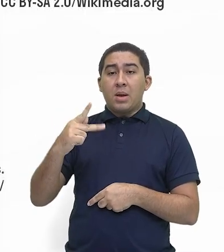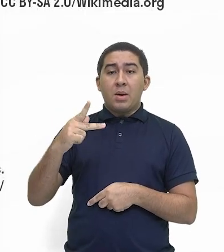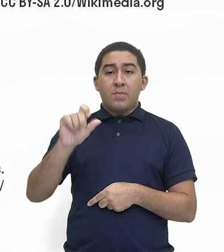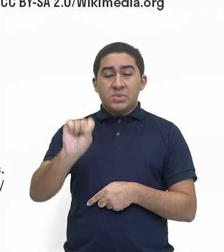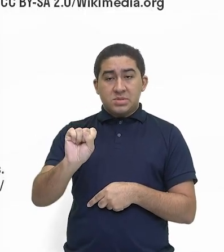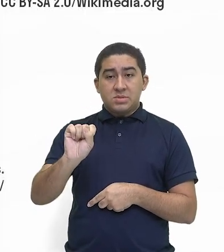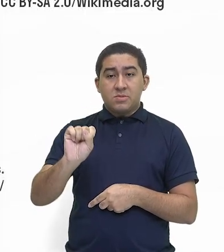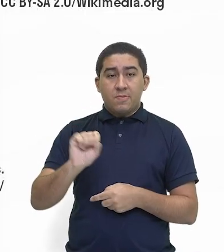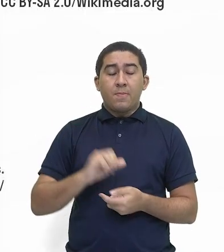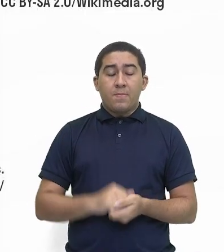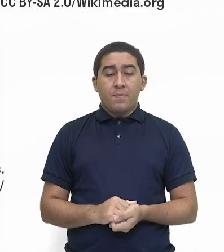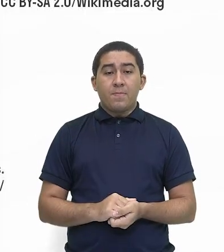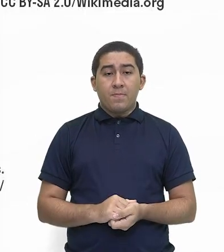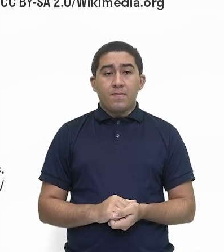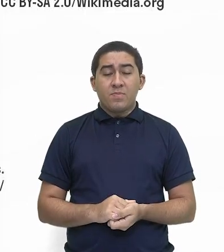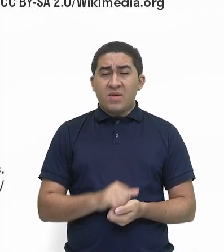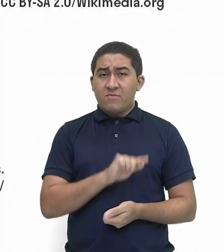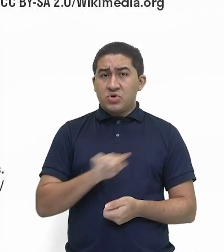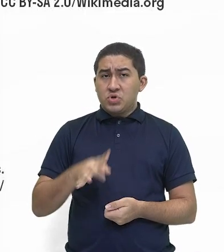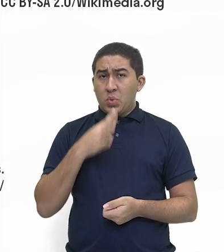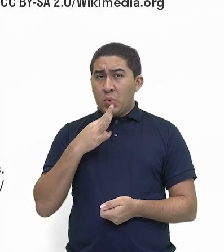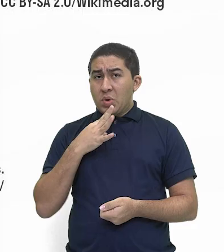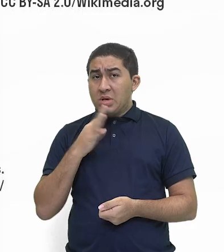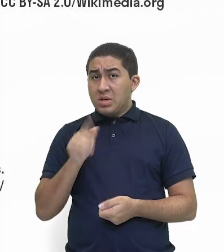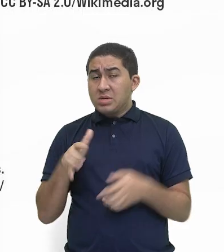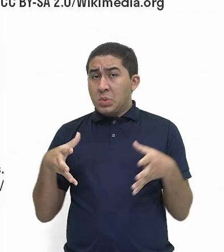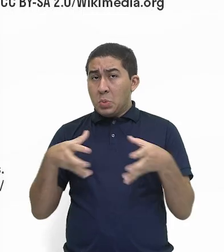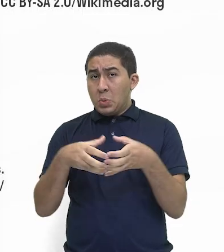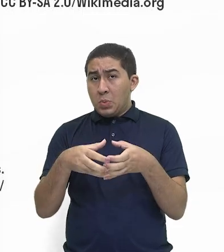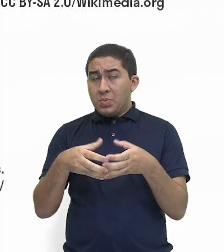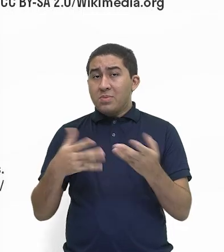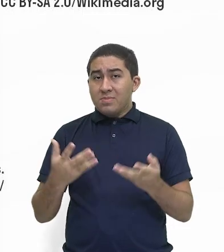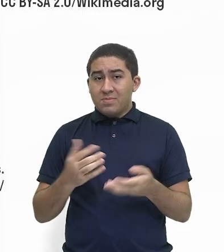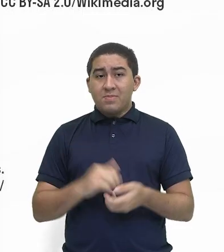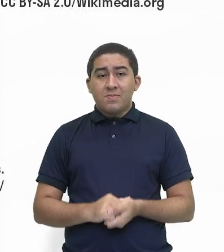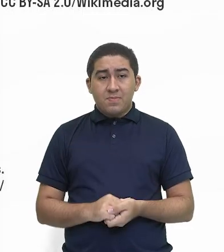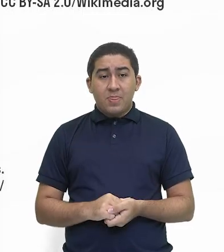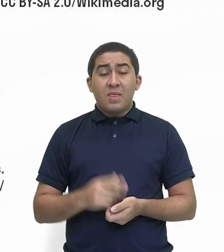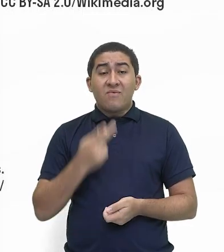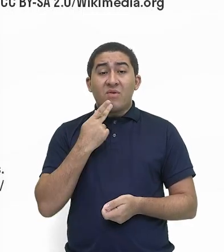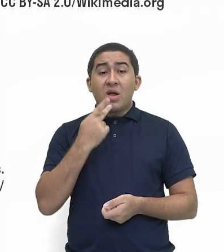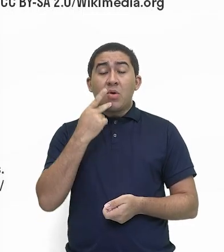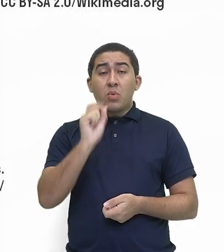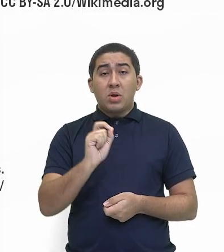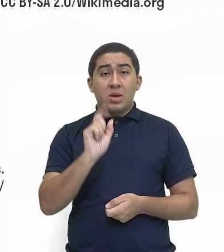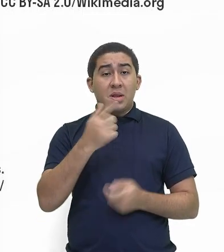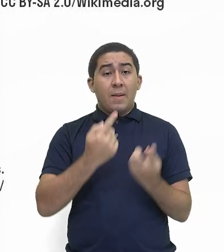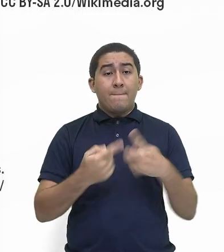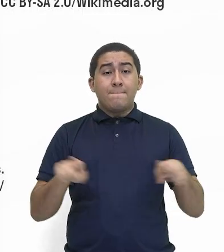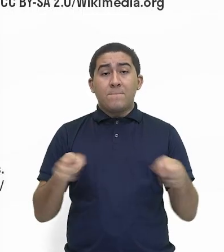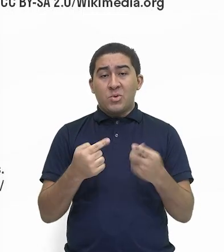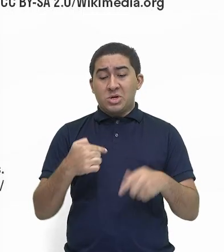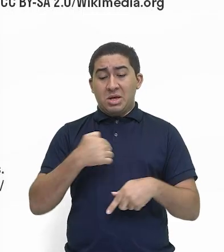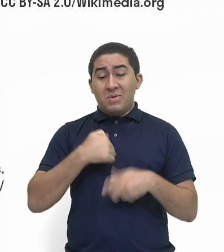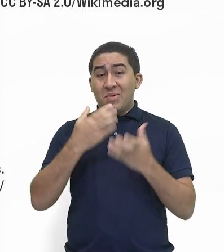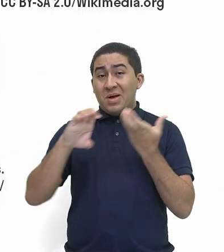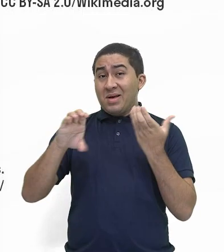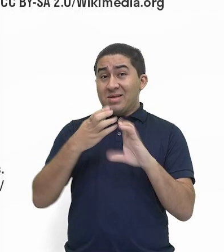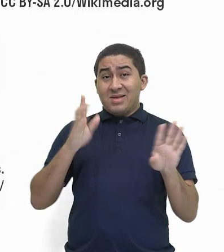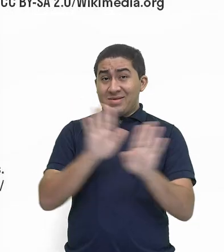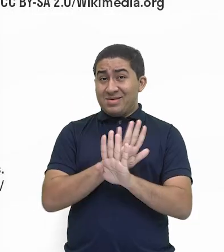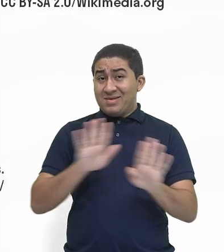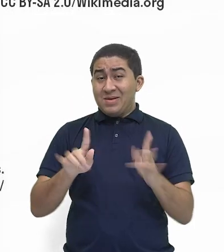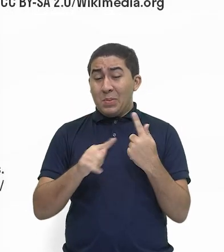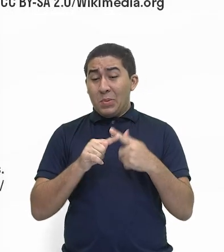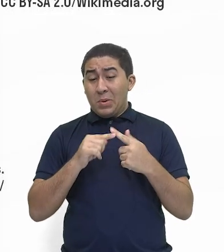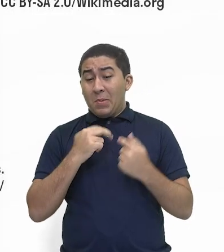de Maroon 5. Vocês conhecem Maroon 5? Então, ele fala assim, na letra, eu não vou cantar porque a minha voz,